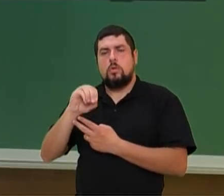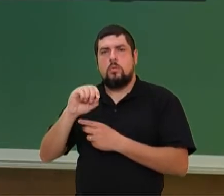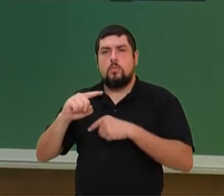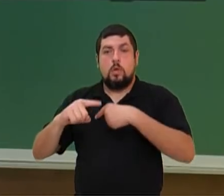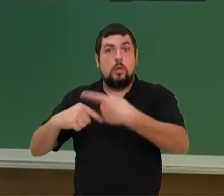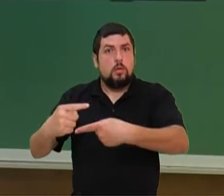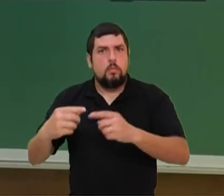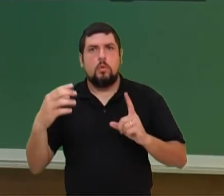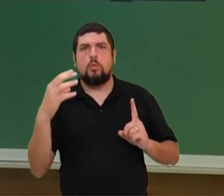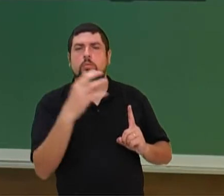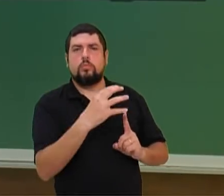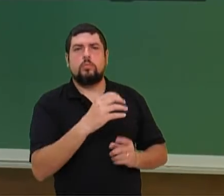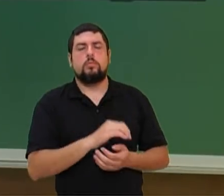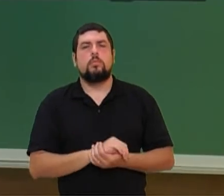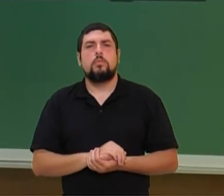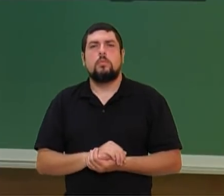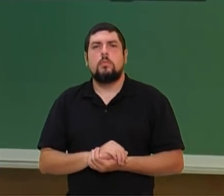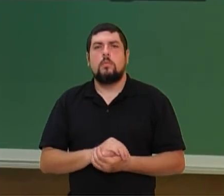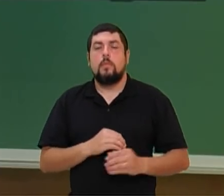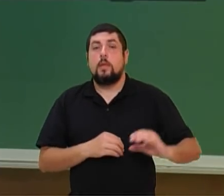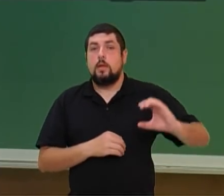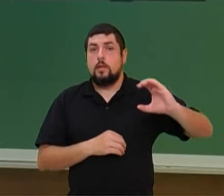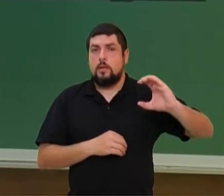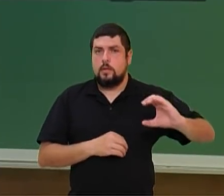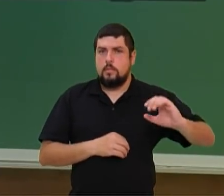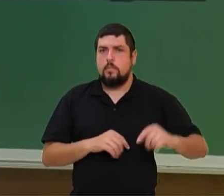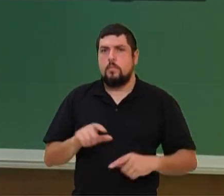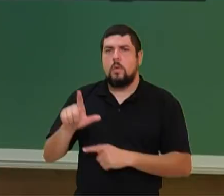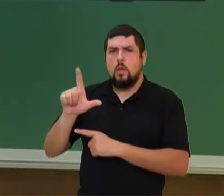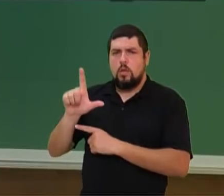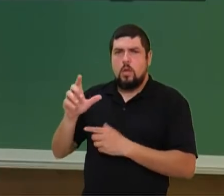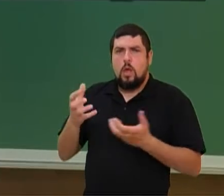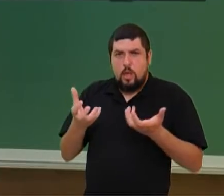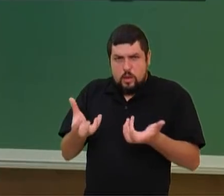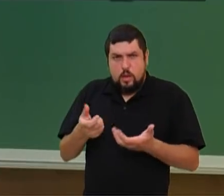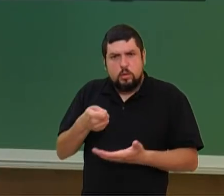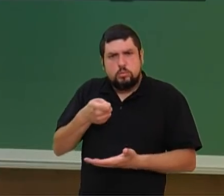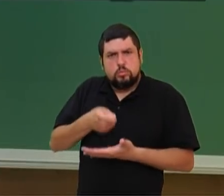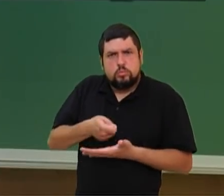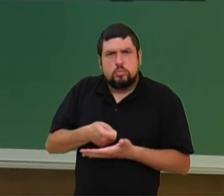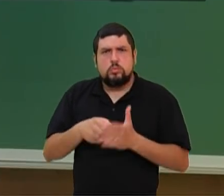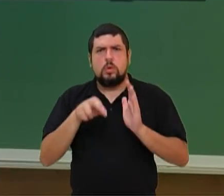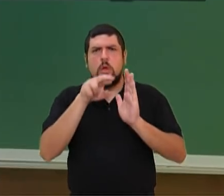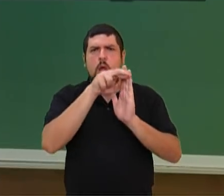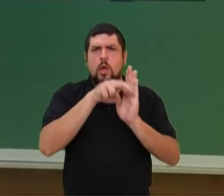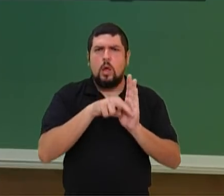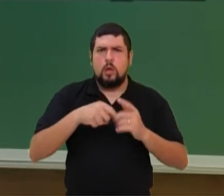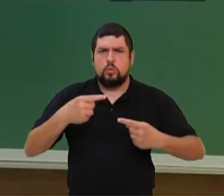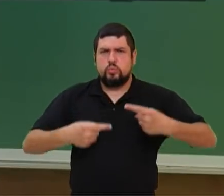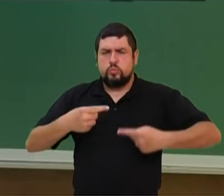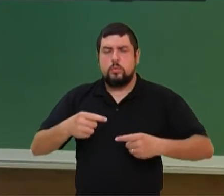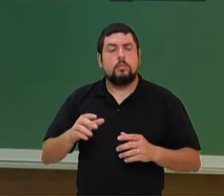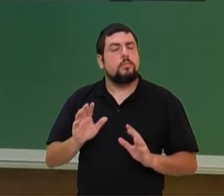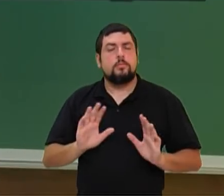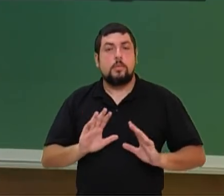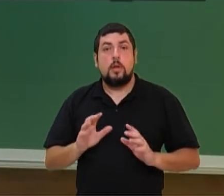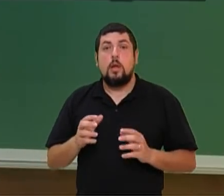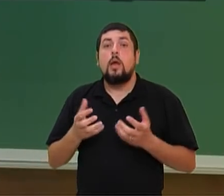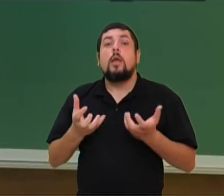a correta. A letra C, Lao Tse queria regras e sistemas fixos de política para o homem. Não, porque ele